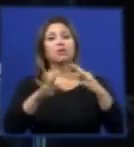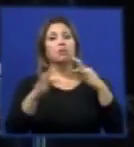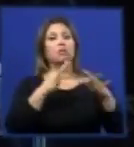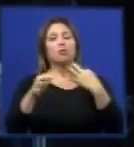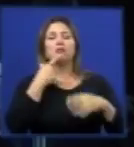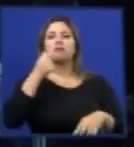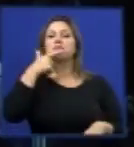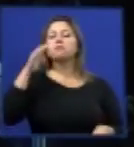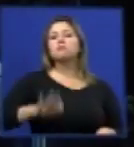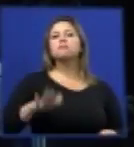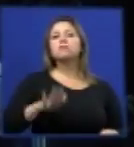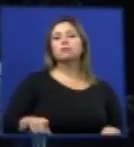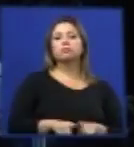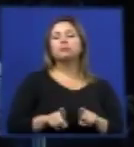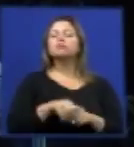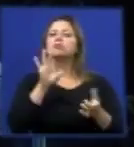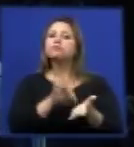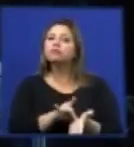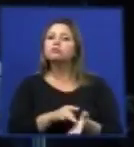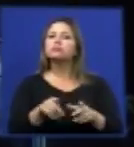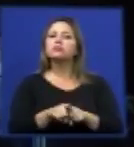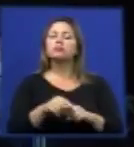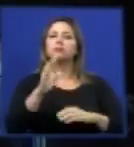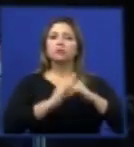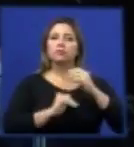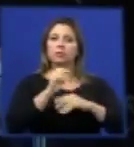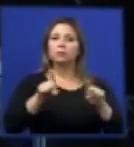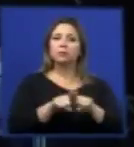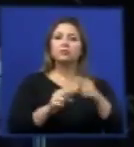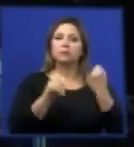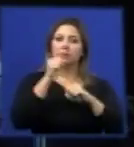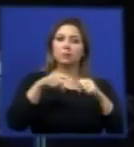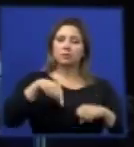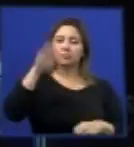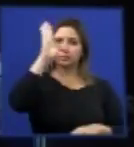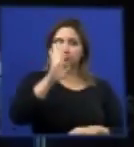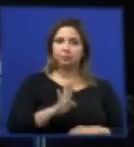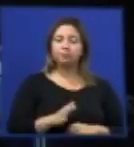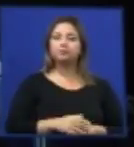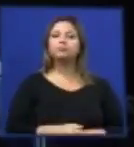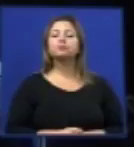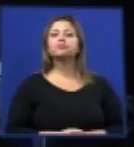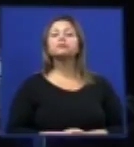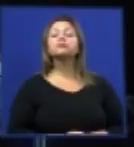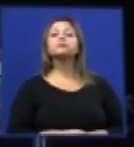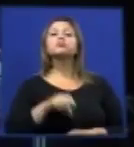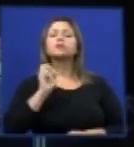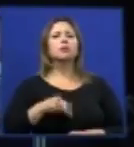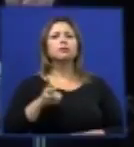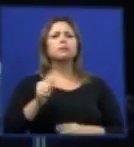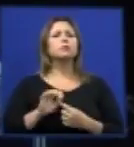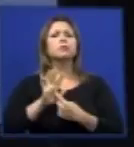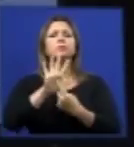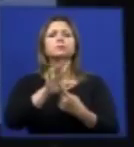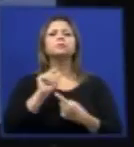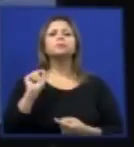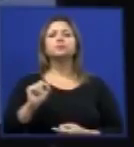baixo e com evidentemente efeito na produção Nacional próxima Ah no que se refere